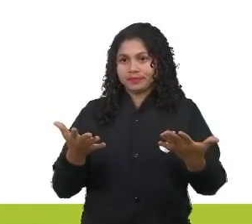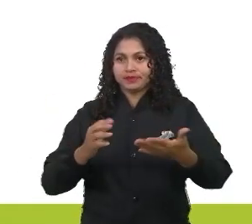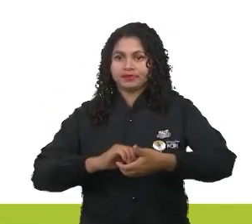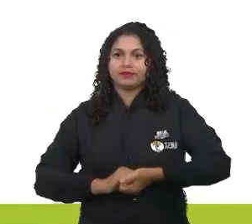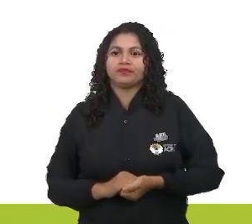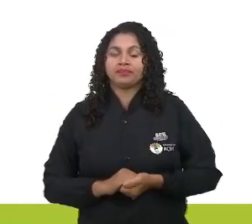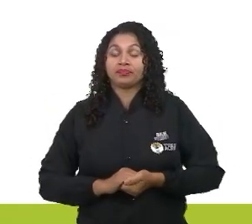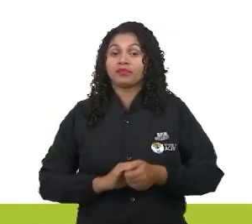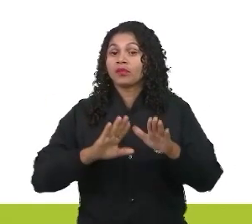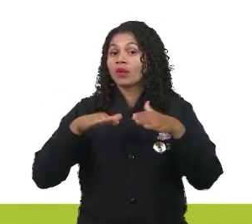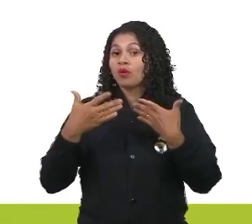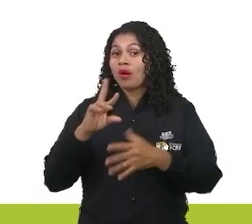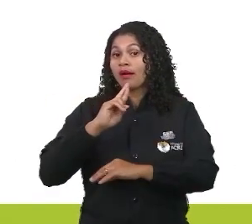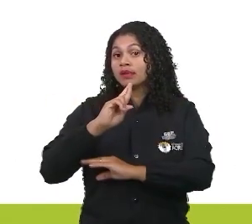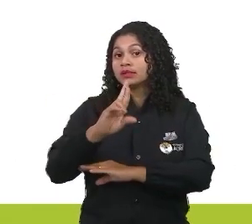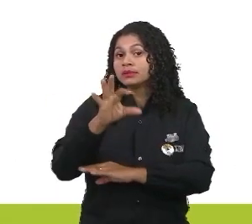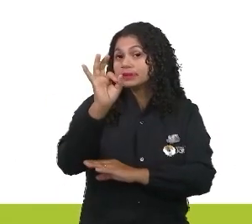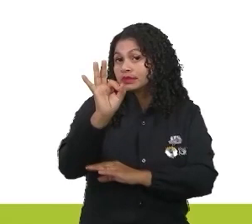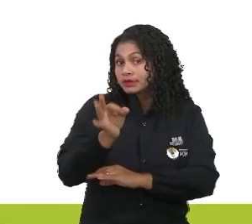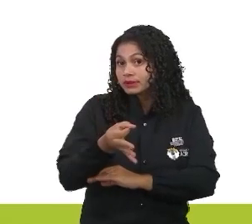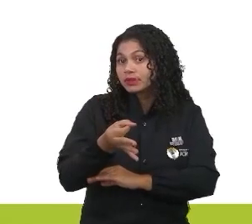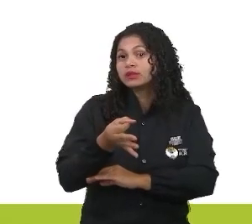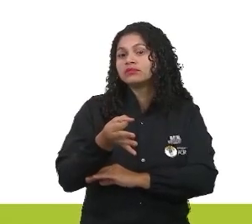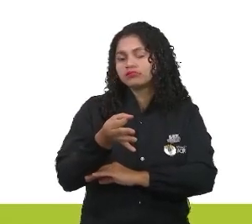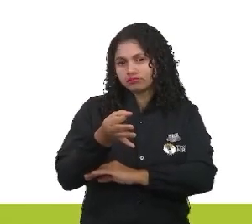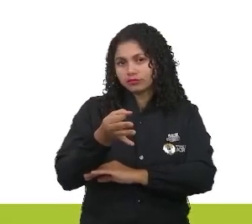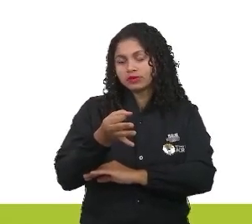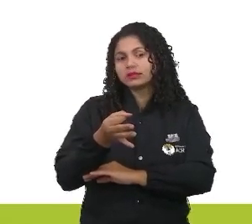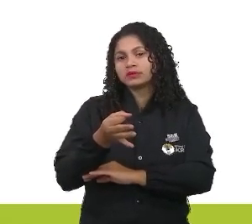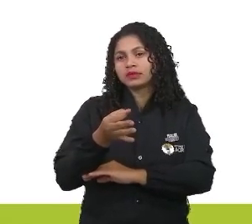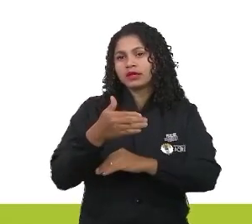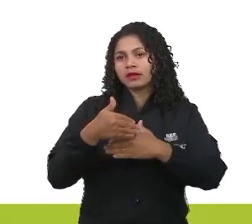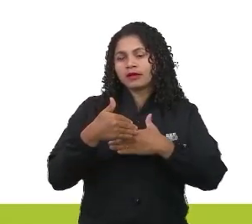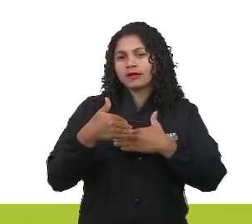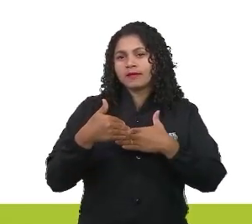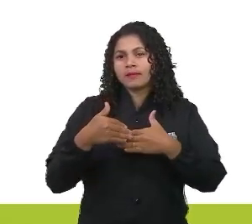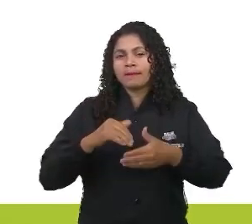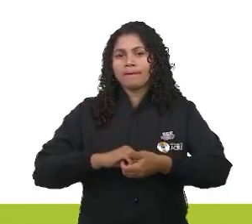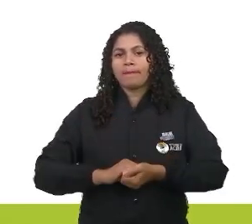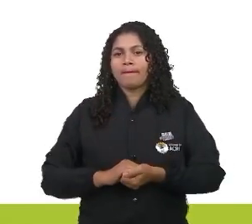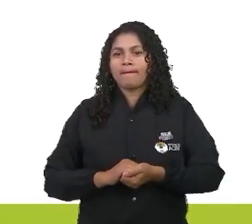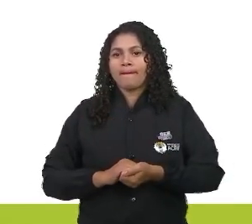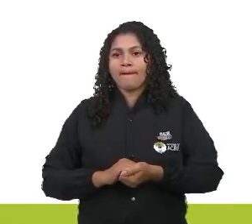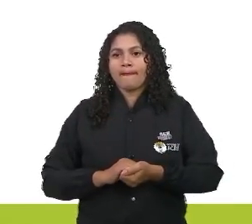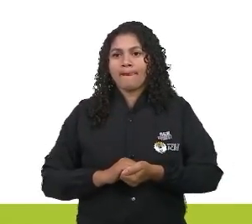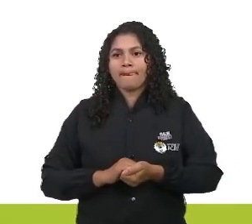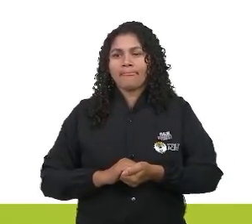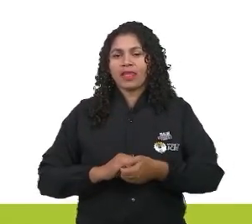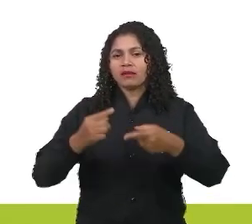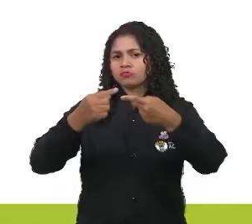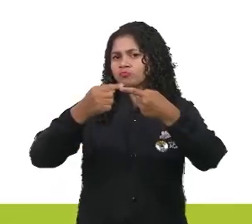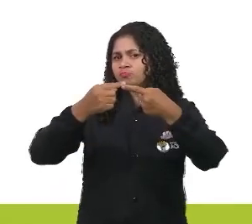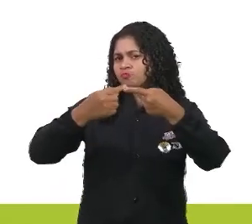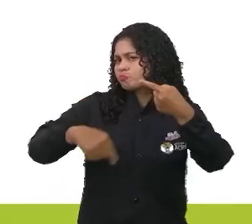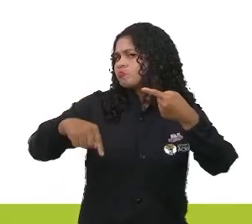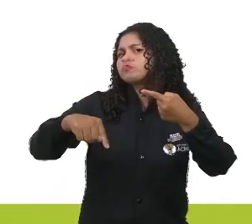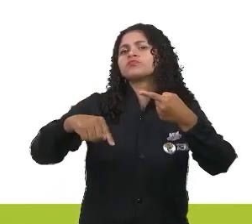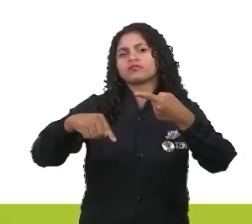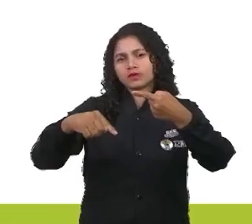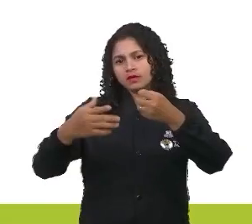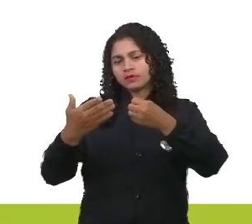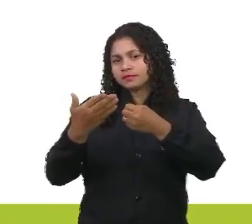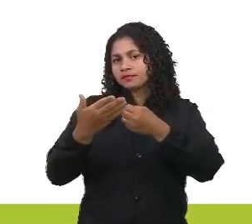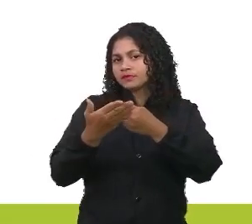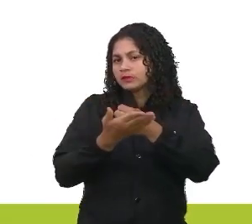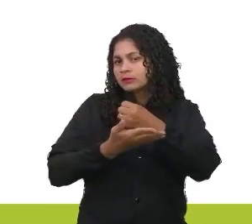que corresponde a uma violação do princípio básico. Viola os princípios do Estado de Direito, conforme eu li